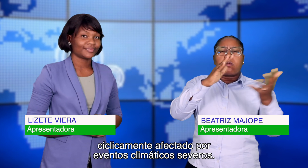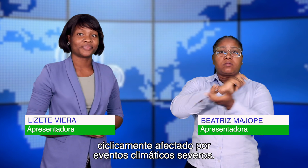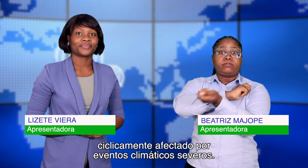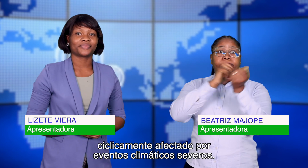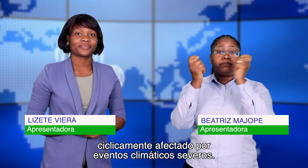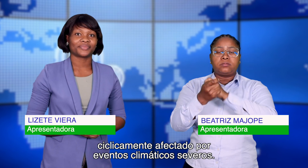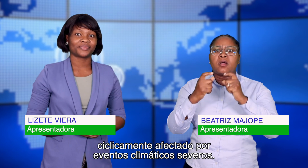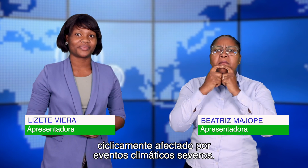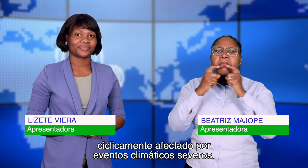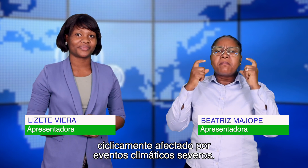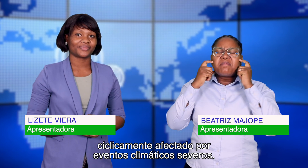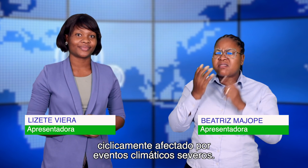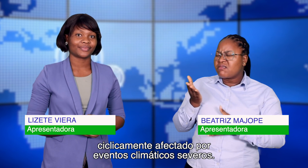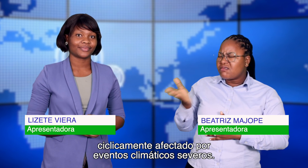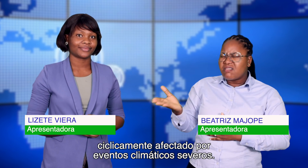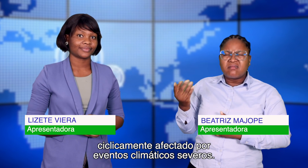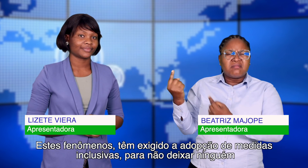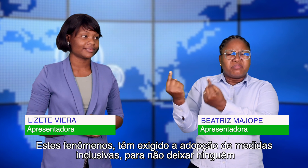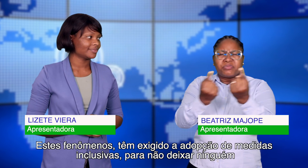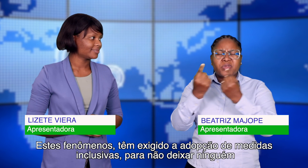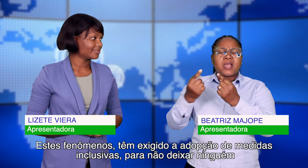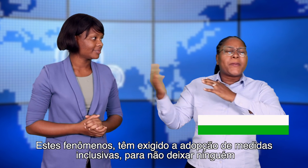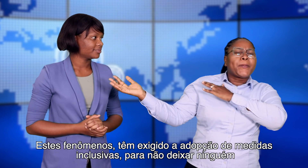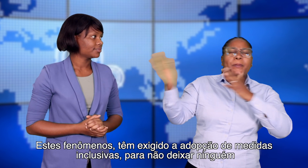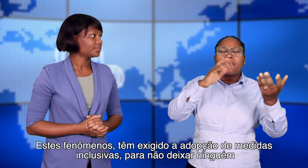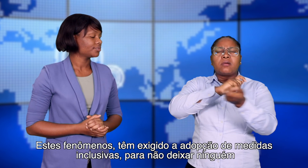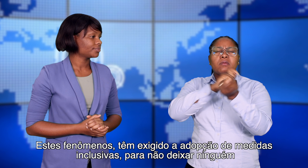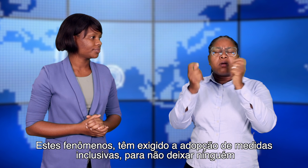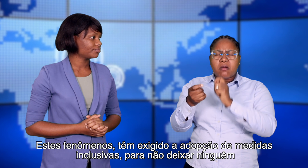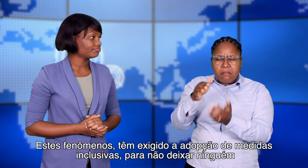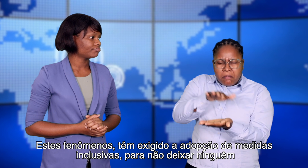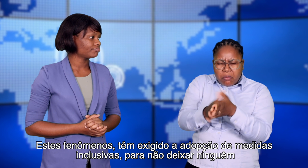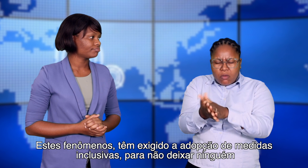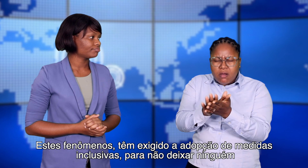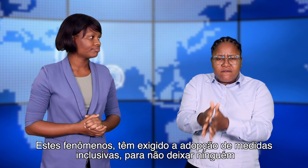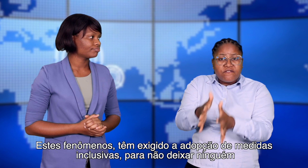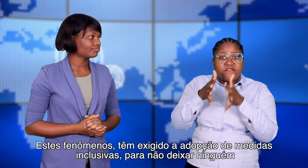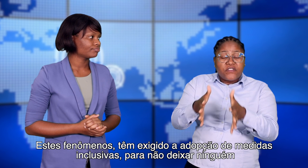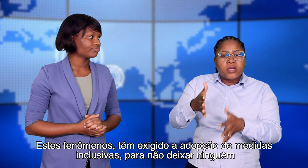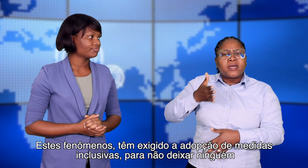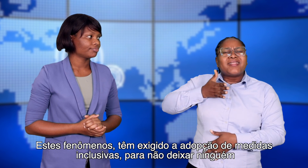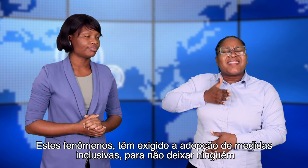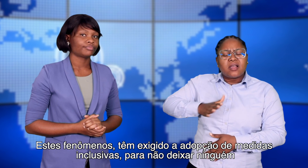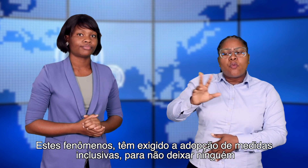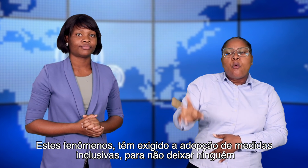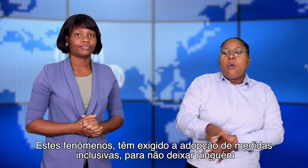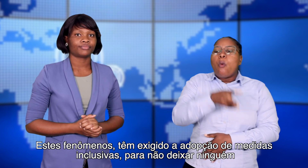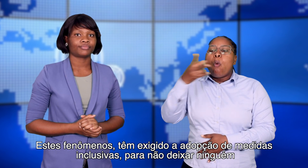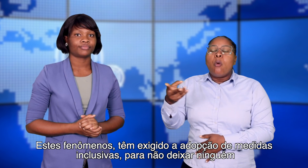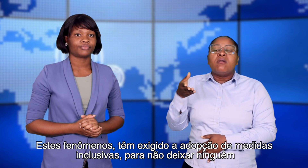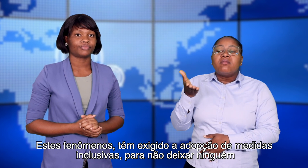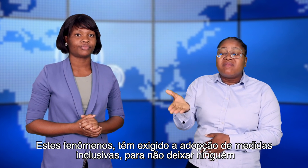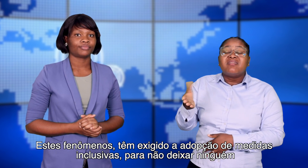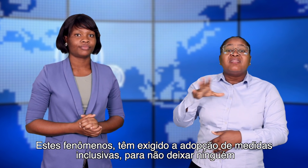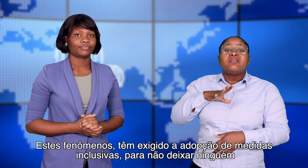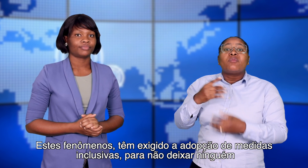ciclicamente afetado por eventos climáticos severos. Estes fenômenos têm exigido a adoção de medidas inclusivas para